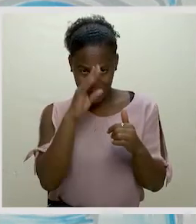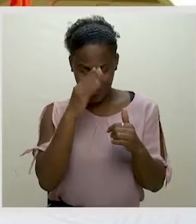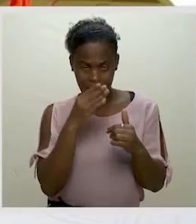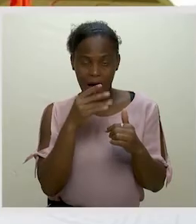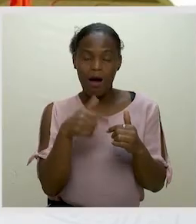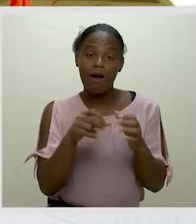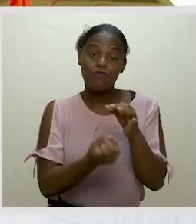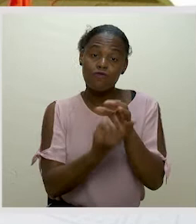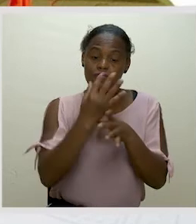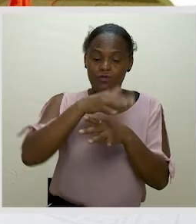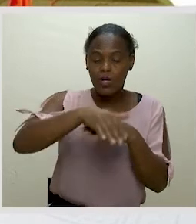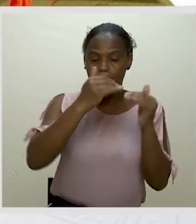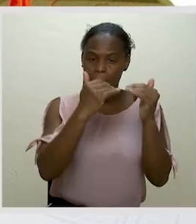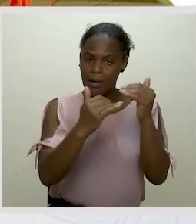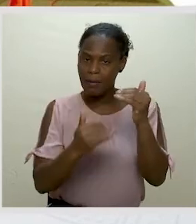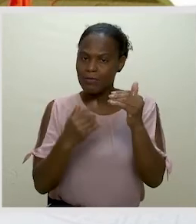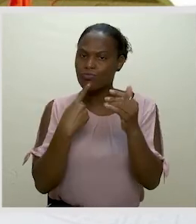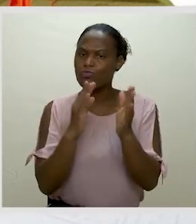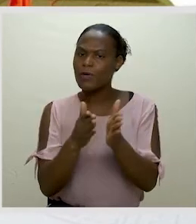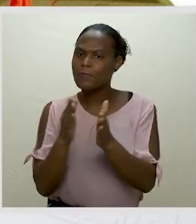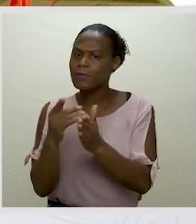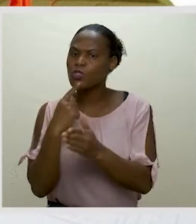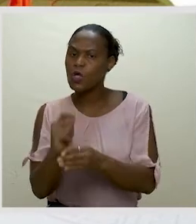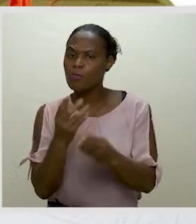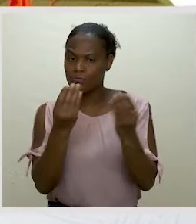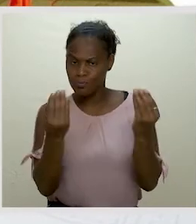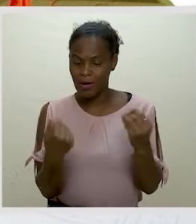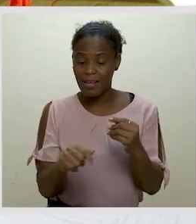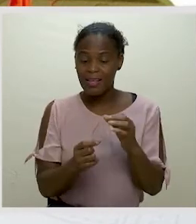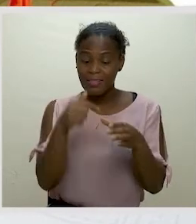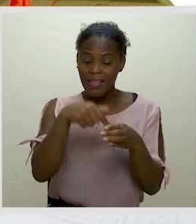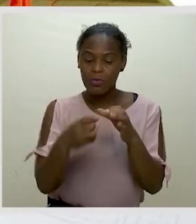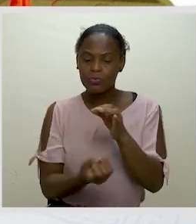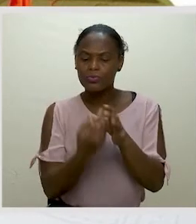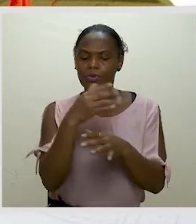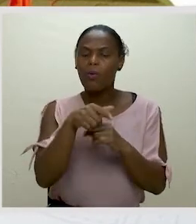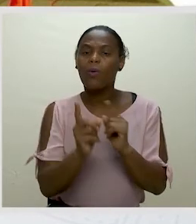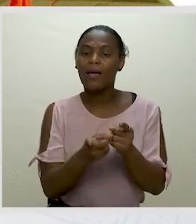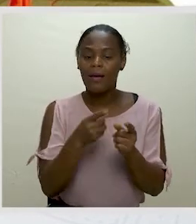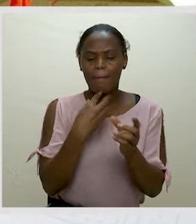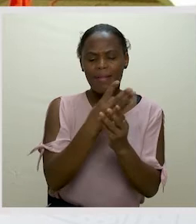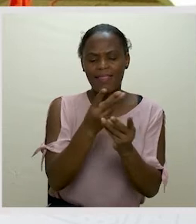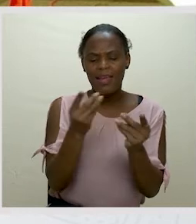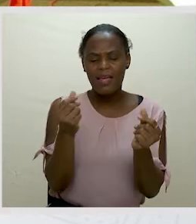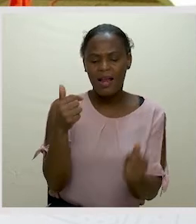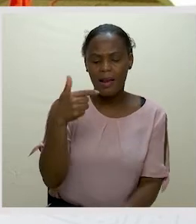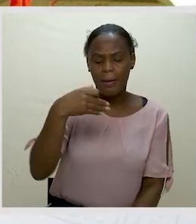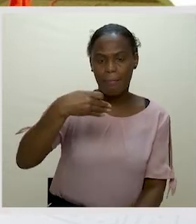vulcão tem várias partes. Podemos ver o que é que sai do vulcão, né? Lá está escrito material